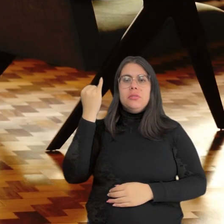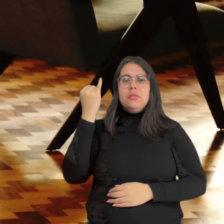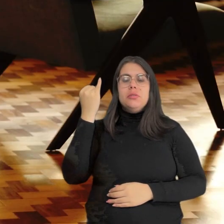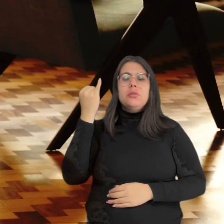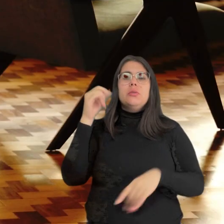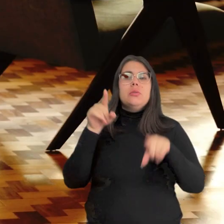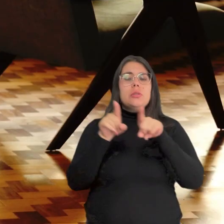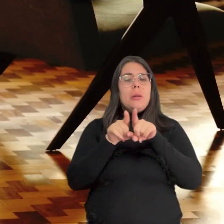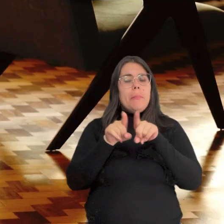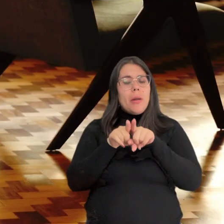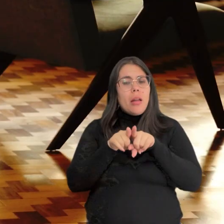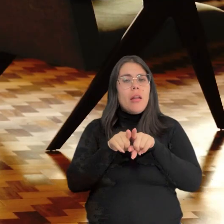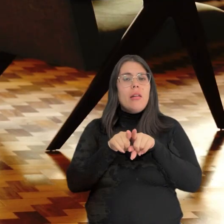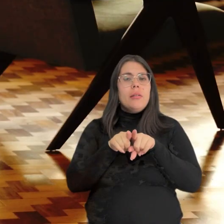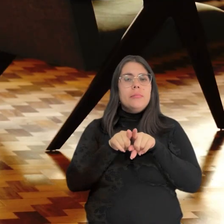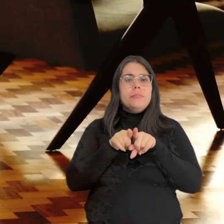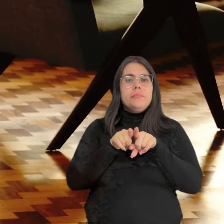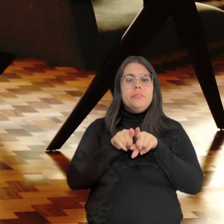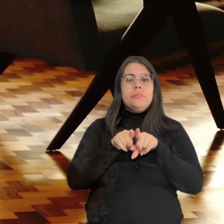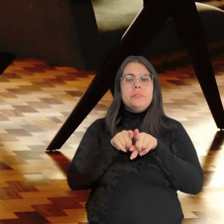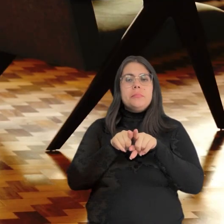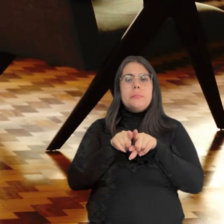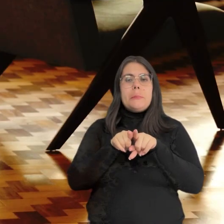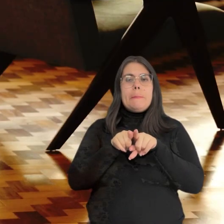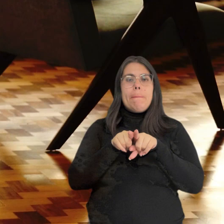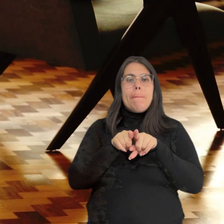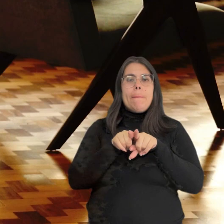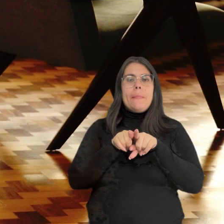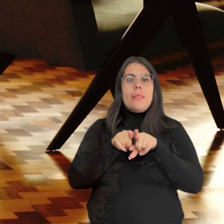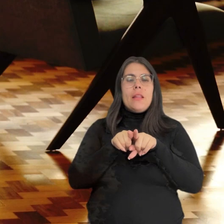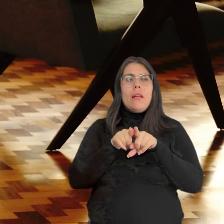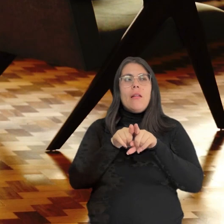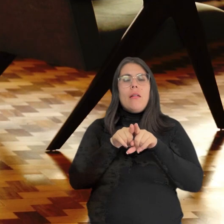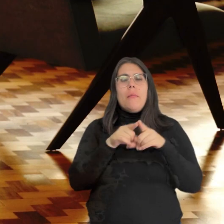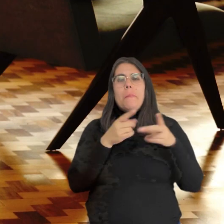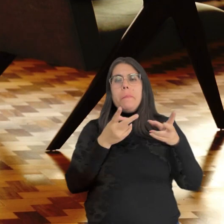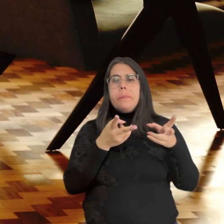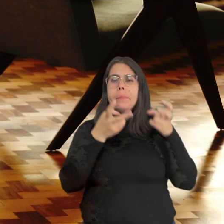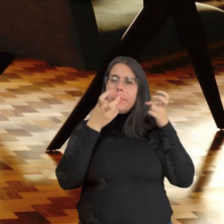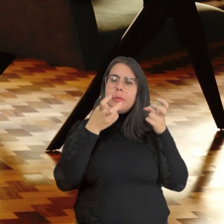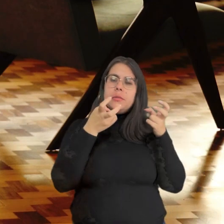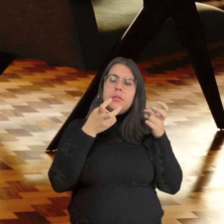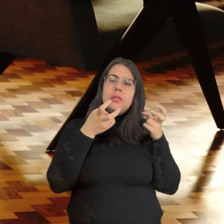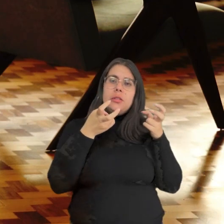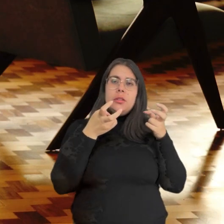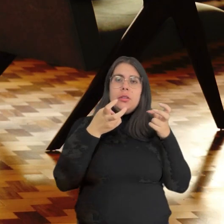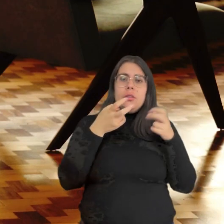a identificação das intervenções que você faz, né? Então,